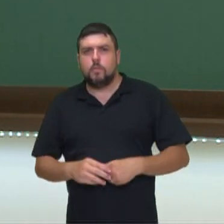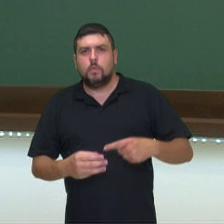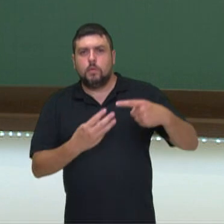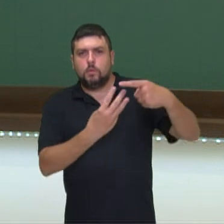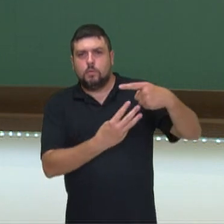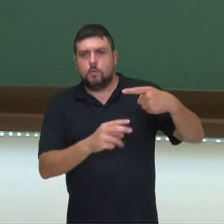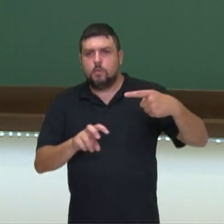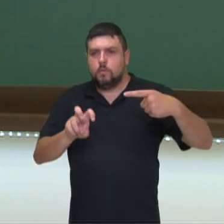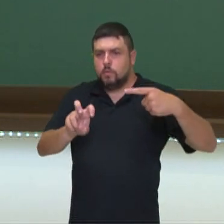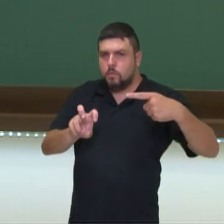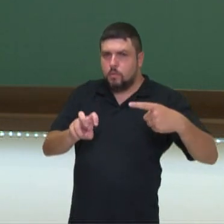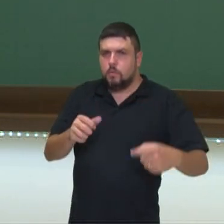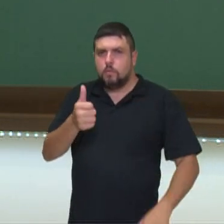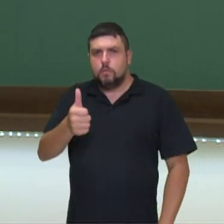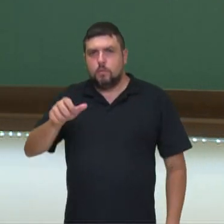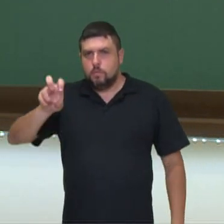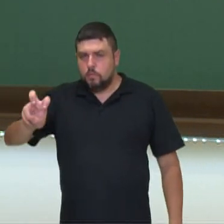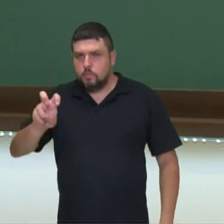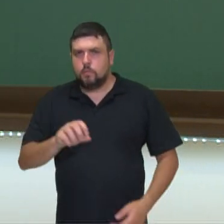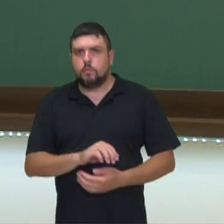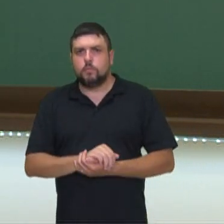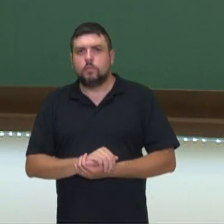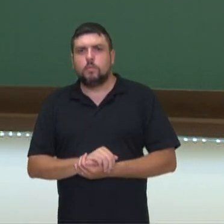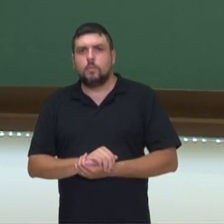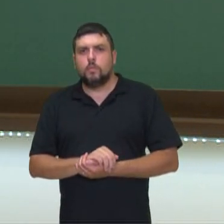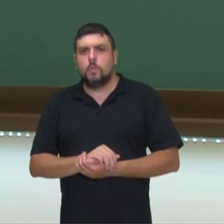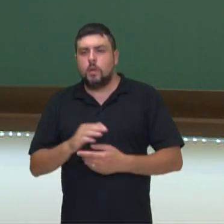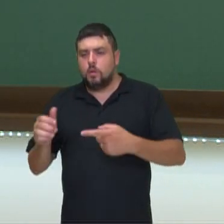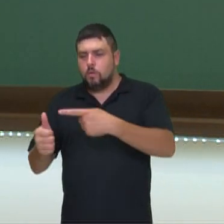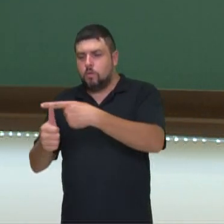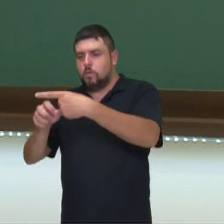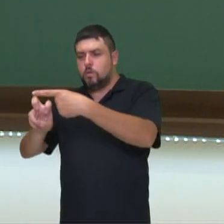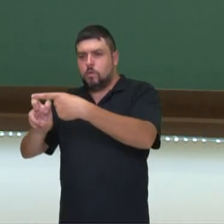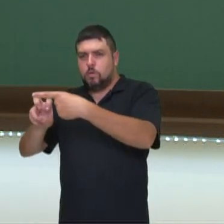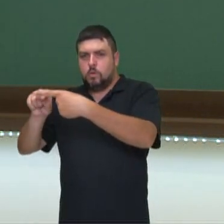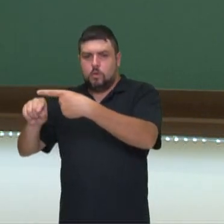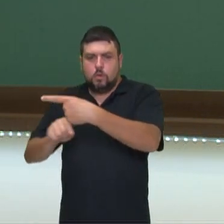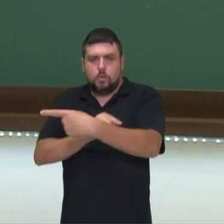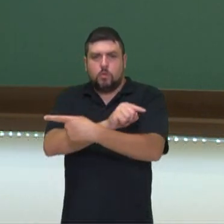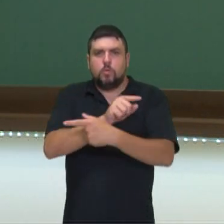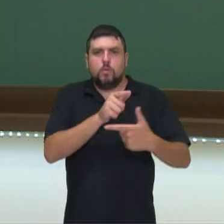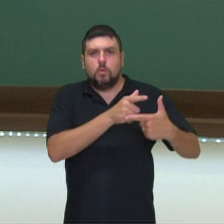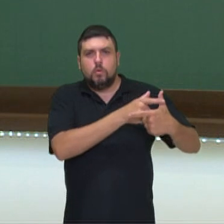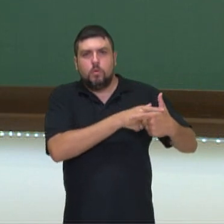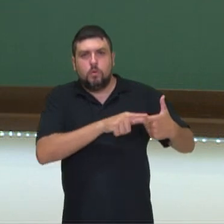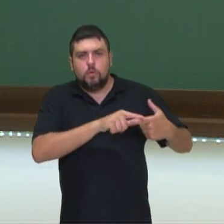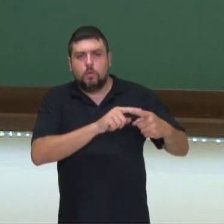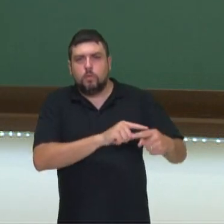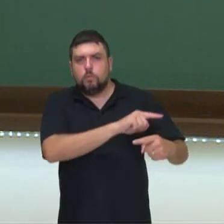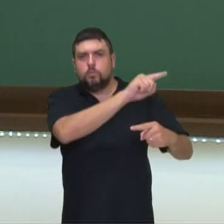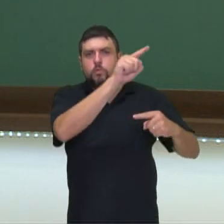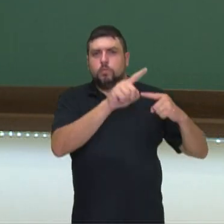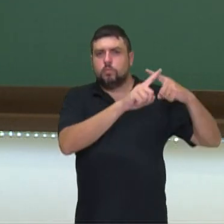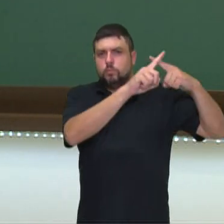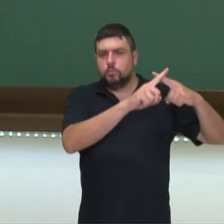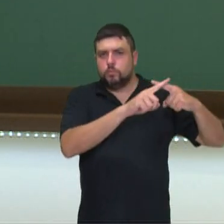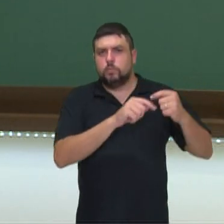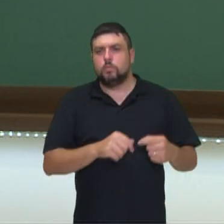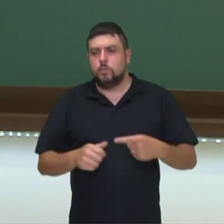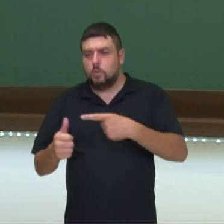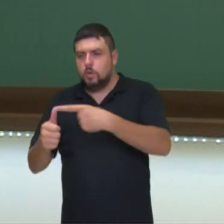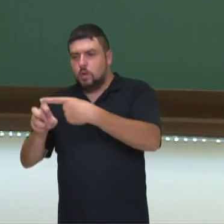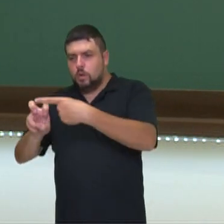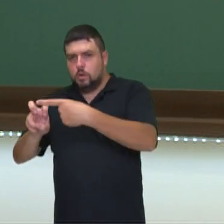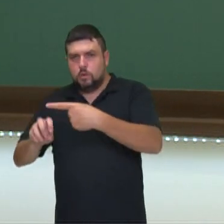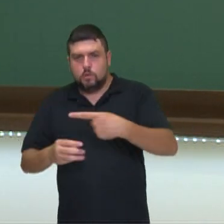15. Agora o que eu faço? Vou dividir o 15 pelo de baixo e multiplicar pelo de cima. Olha como fica fácil. 15 dividido